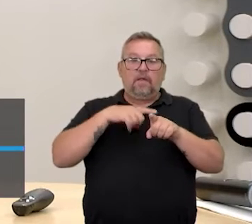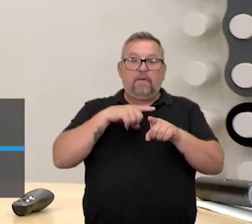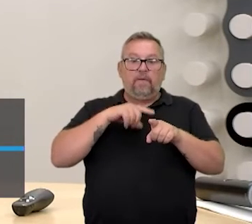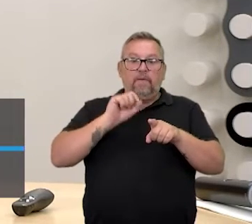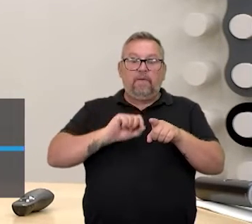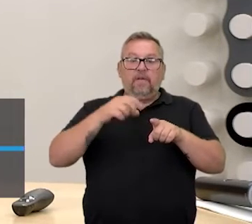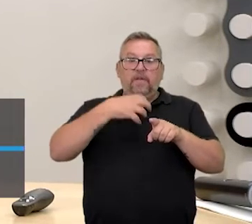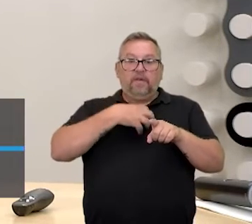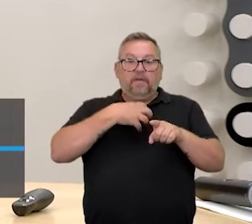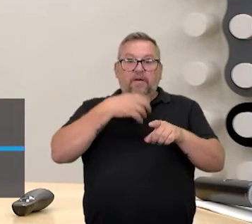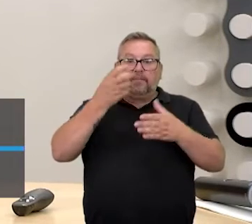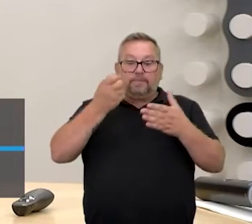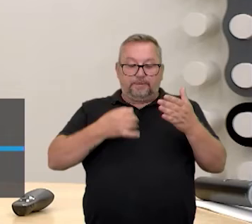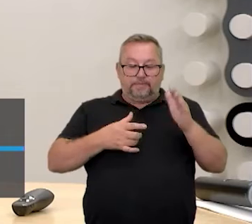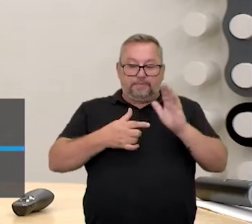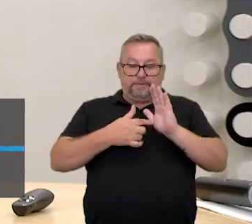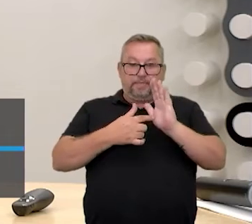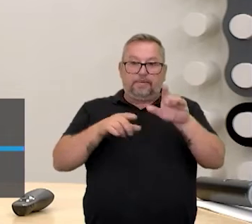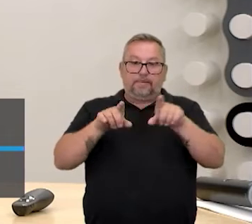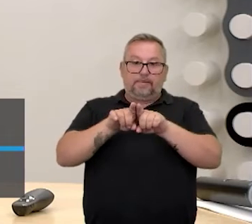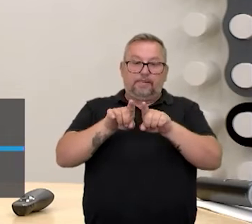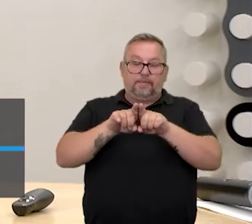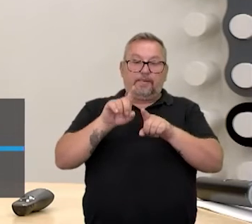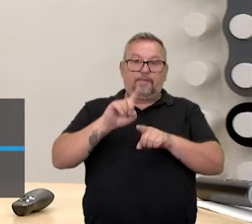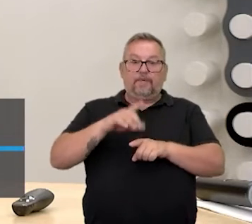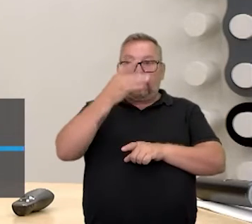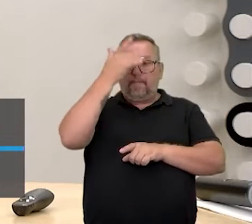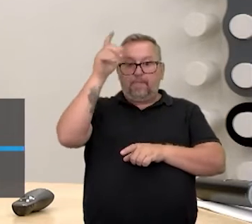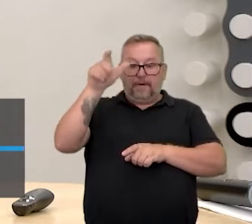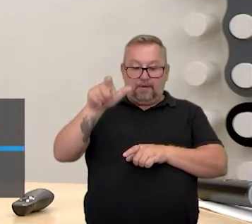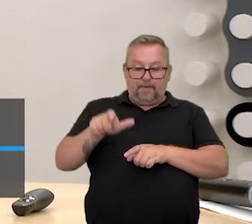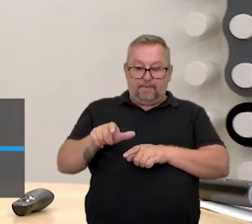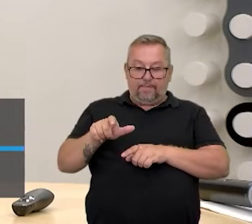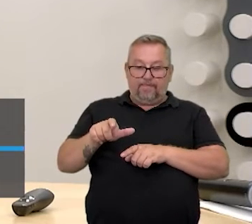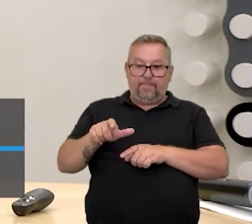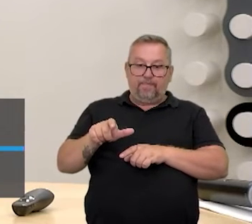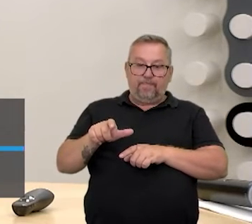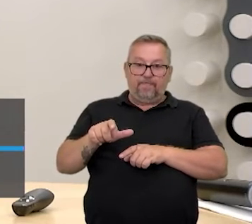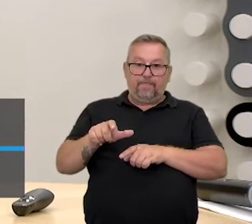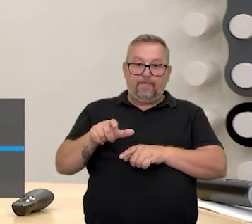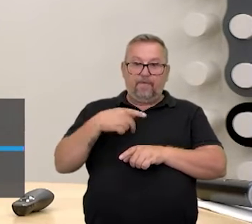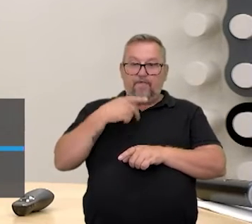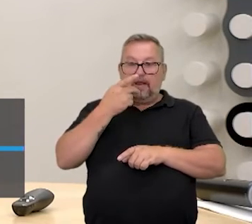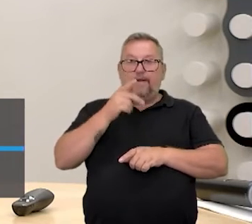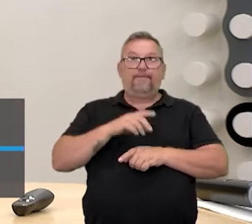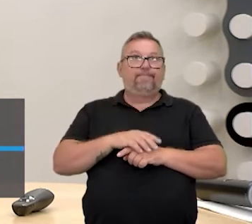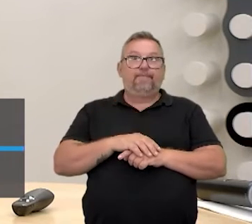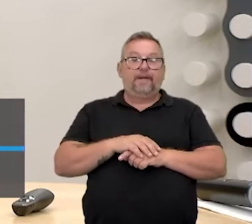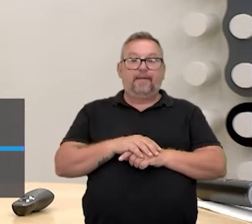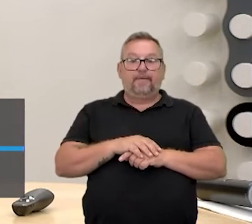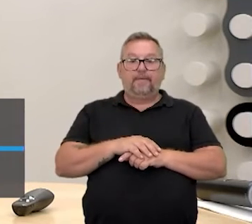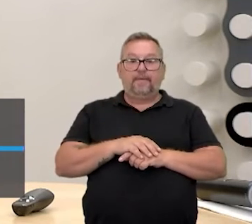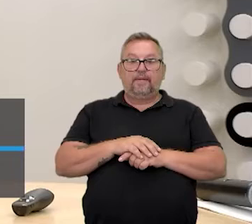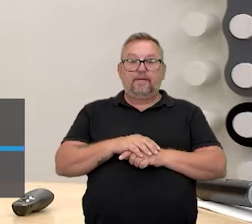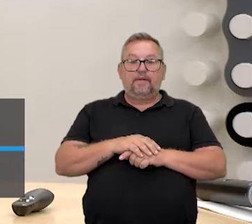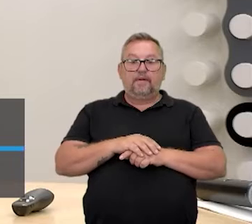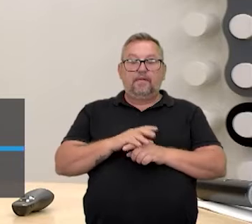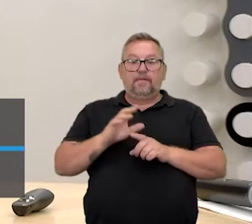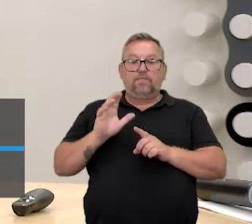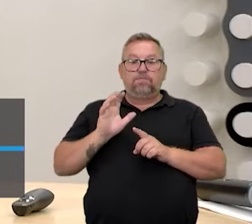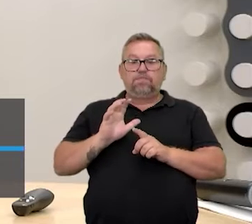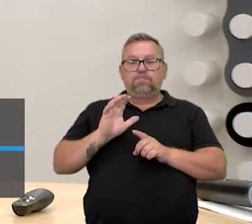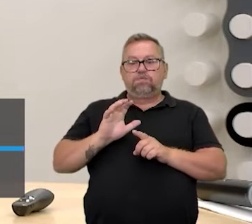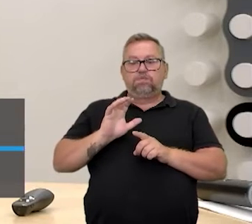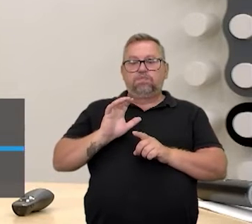essas características que aparecem aí, né, do ser humano, dizer assim, interferir, né,